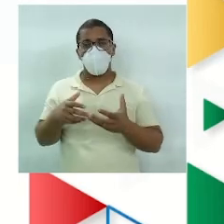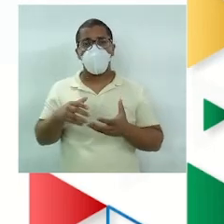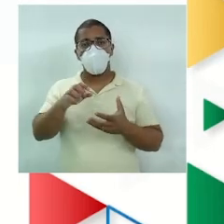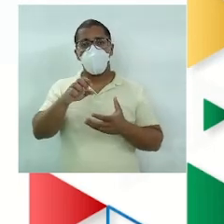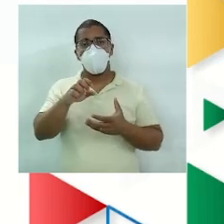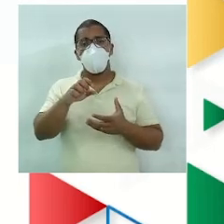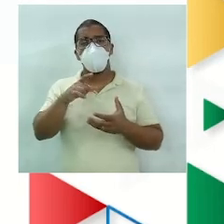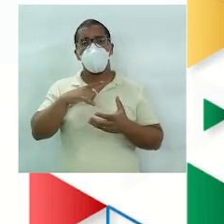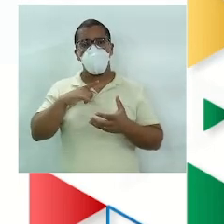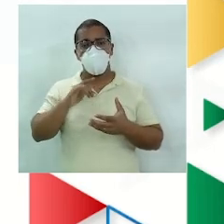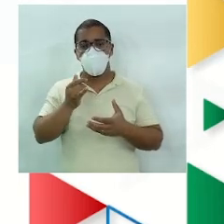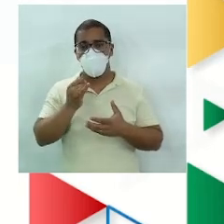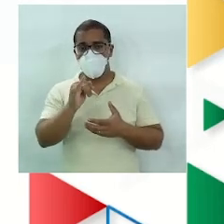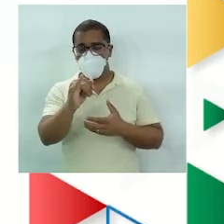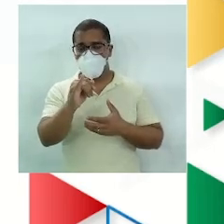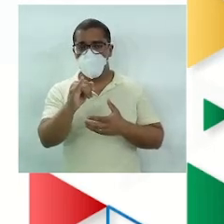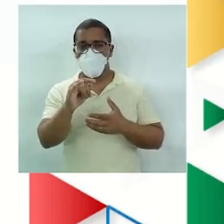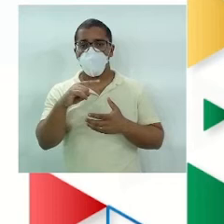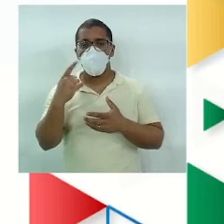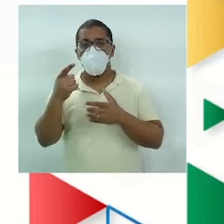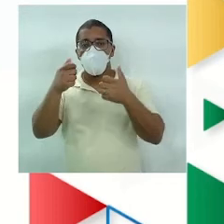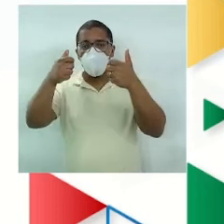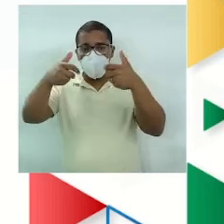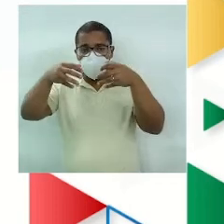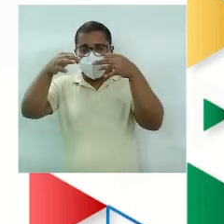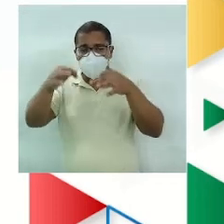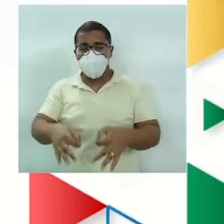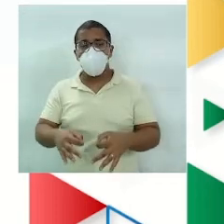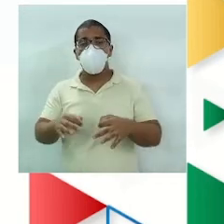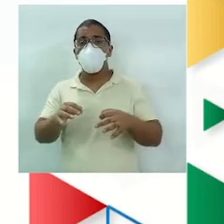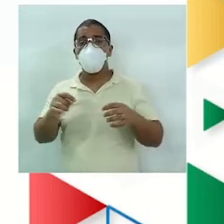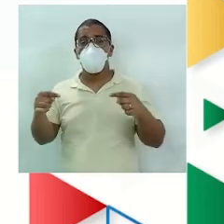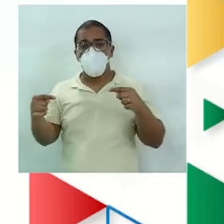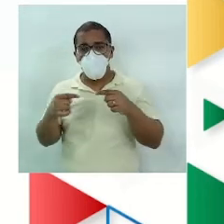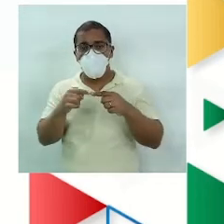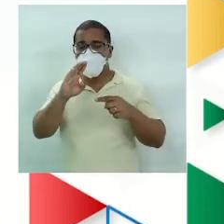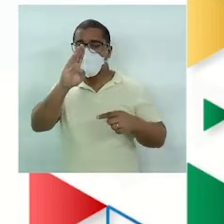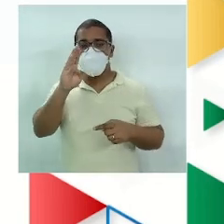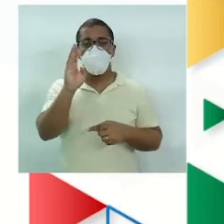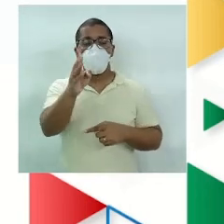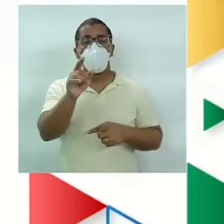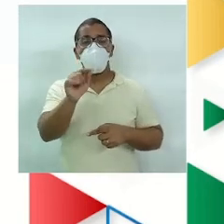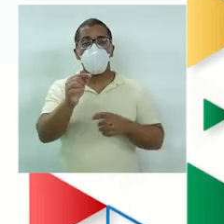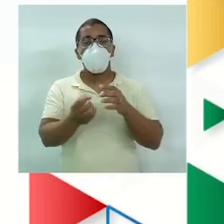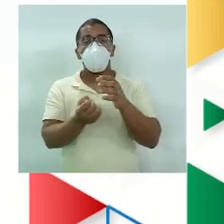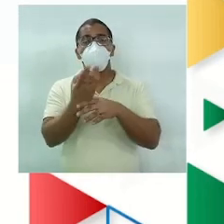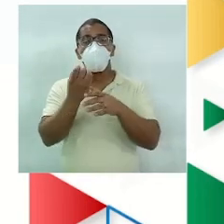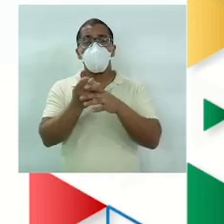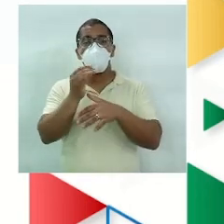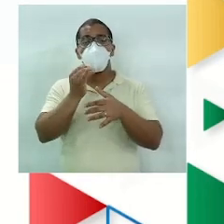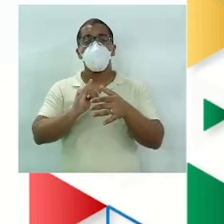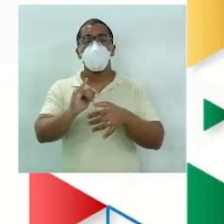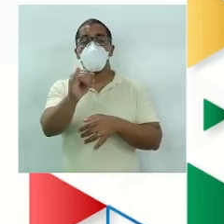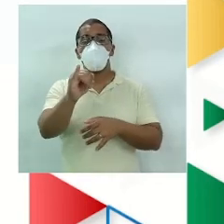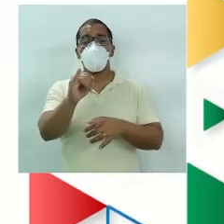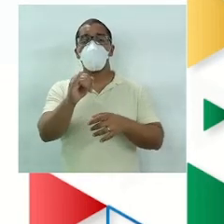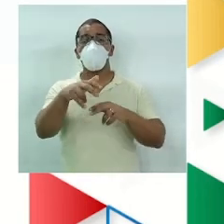à energia, pode afirmar que o efeito estufa está diretamente relacionado à produção energética por meio